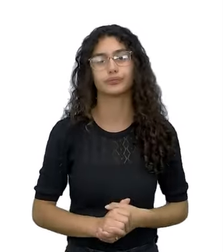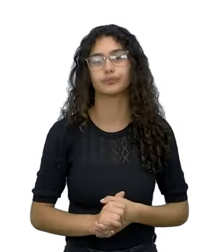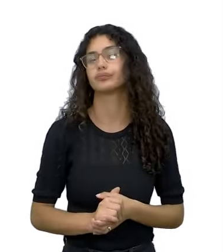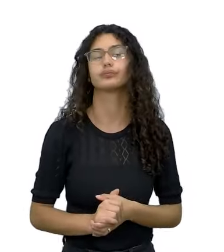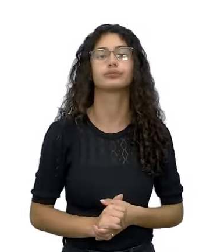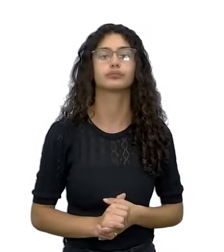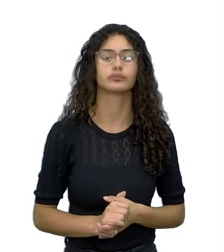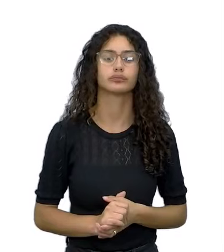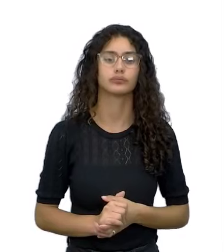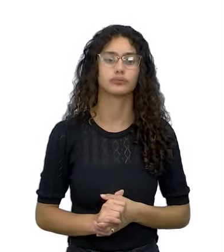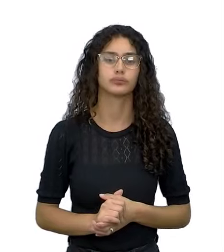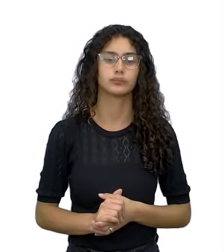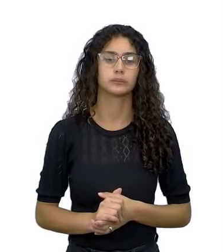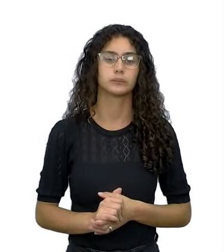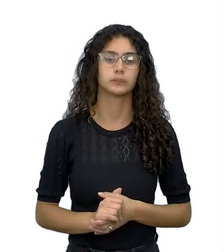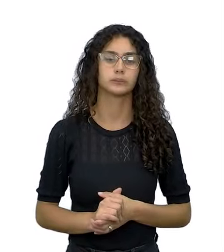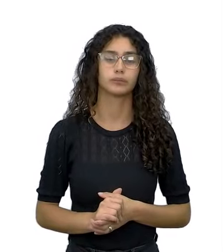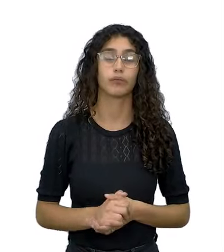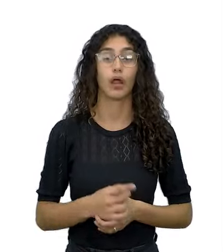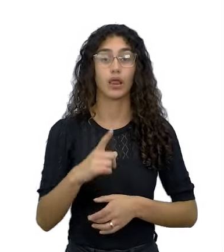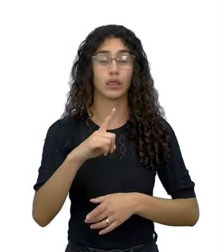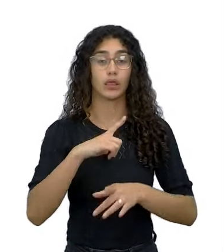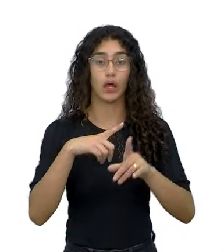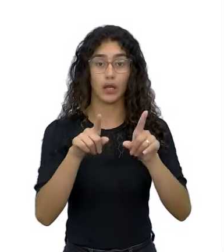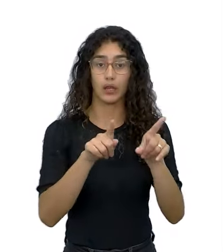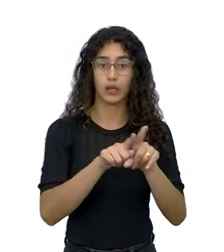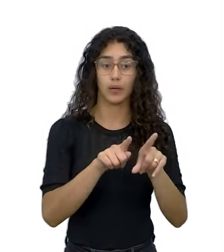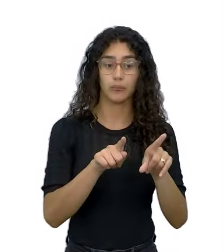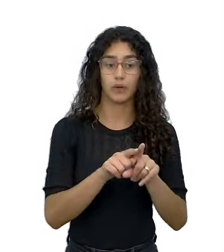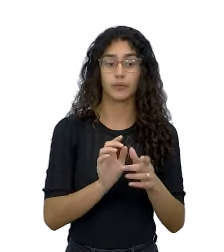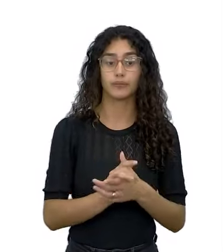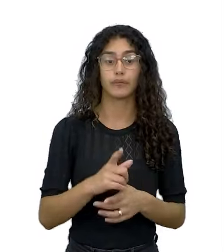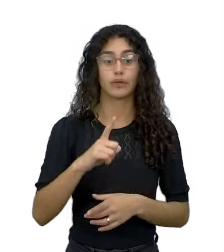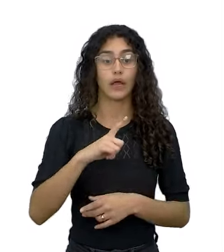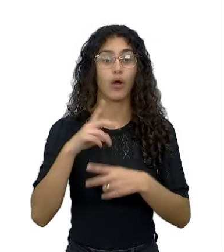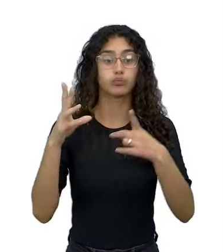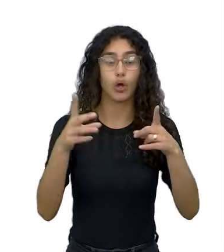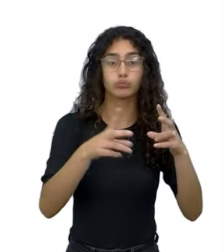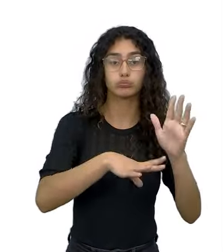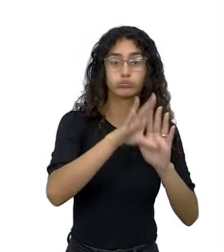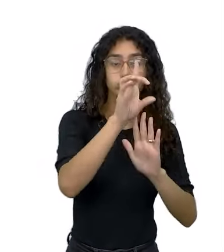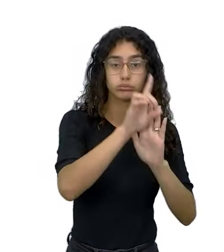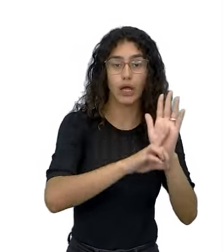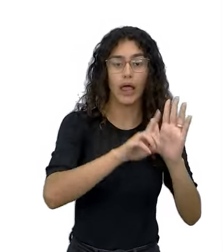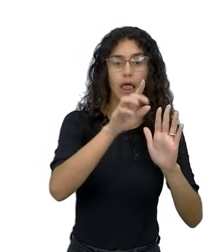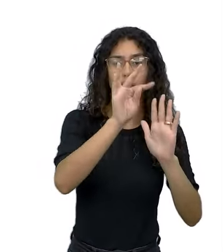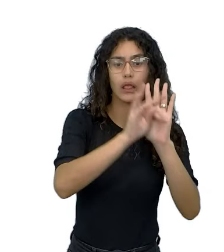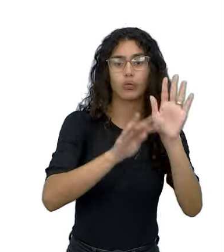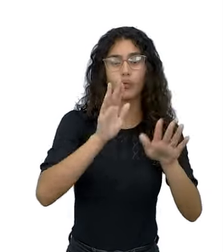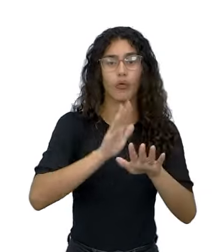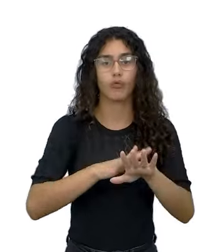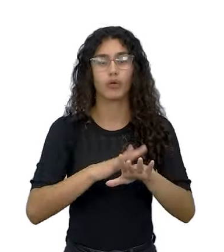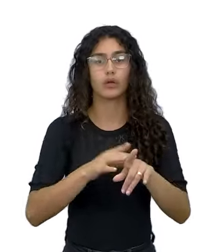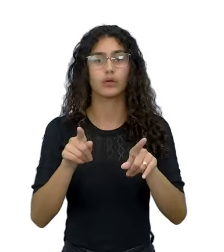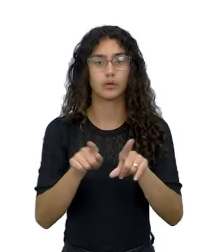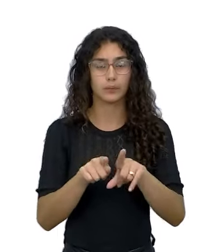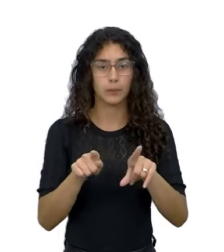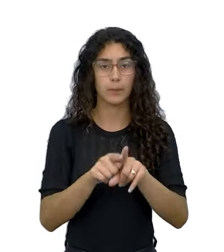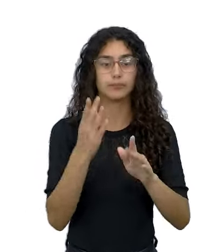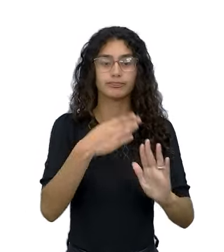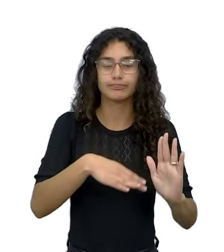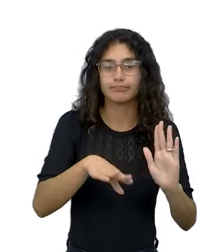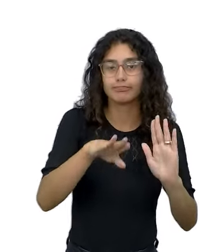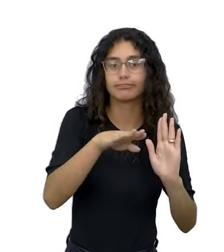vamos lá, dando um momento aqui. A gente tem, então, os gêneros textuais que serão aqui trabalhados, né, para